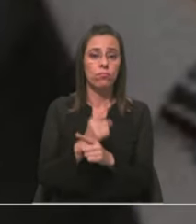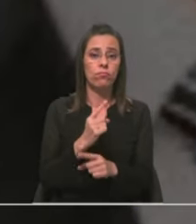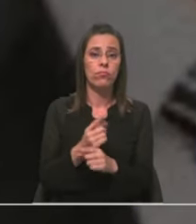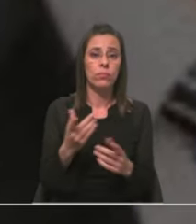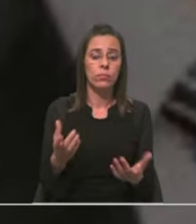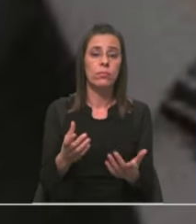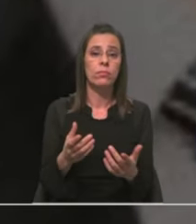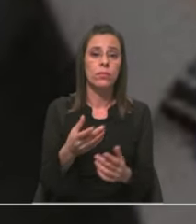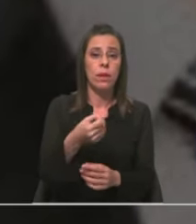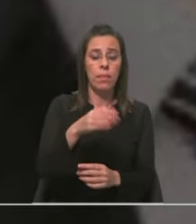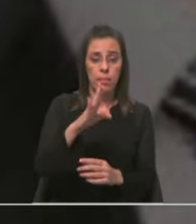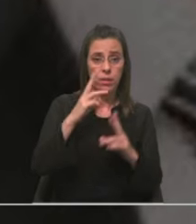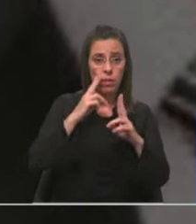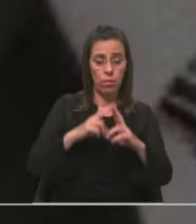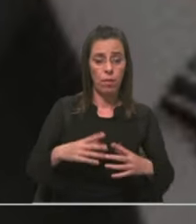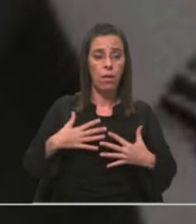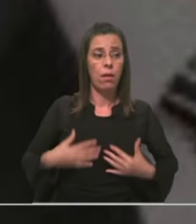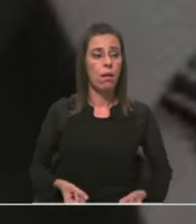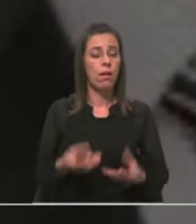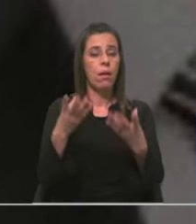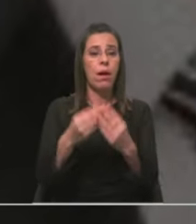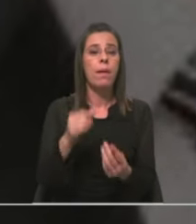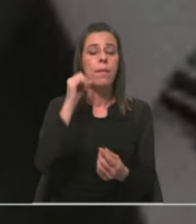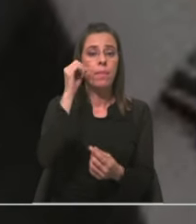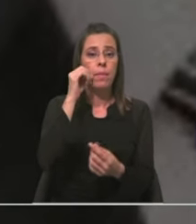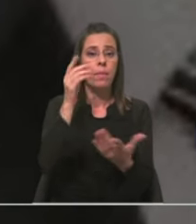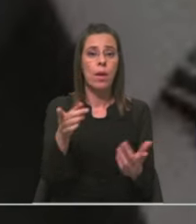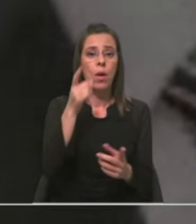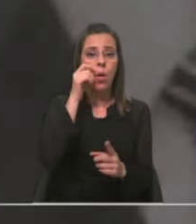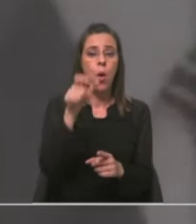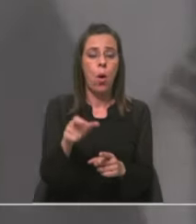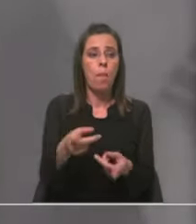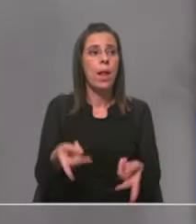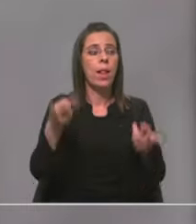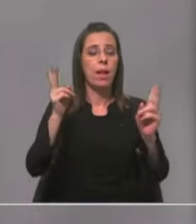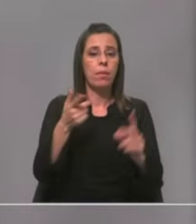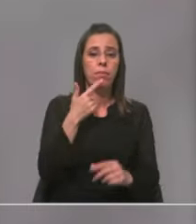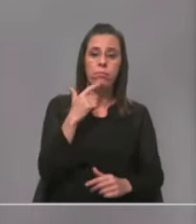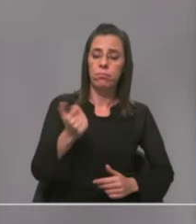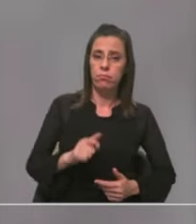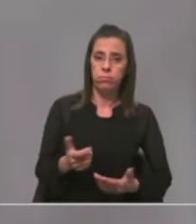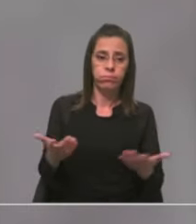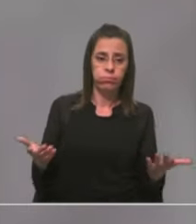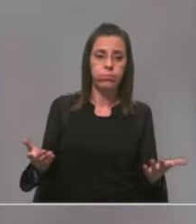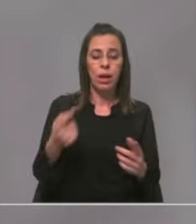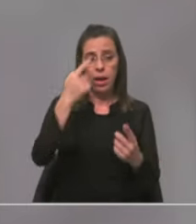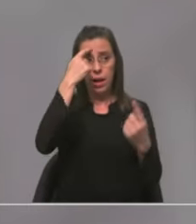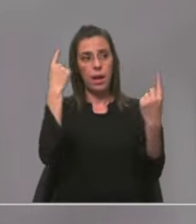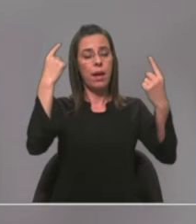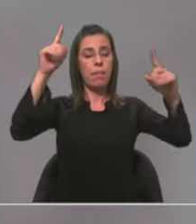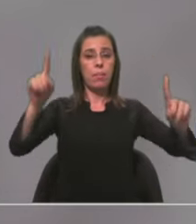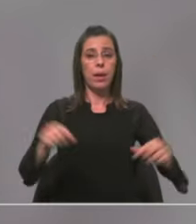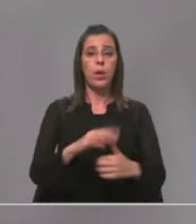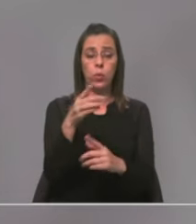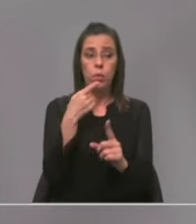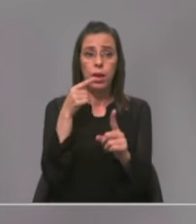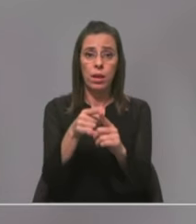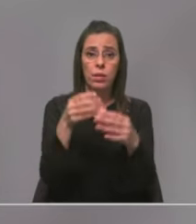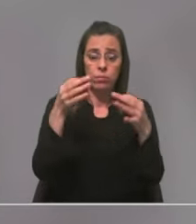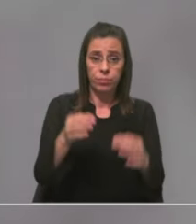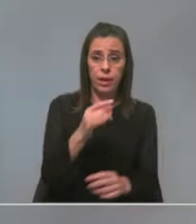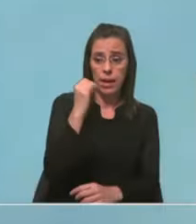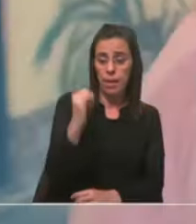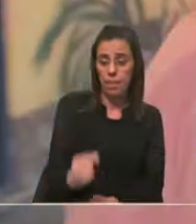judiciária o corpo ainda não apareceu esse homem não podia vir para a liberdade nem Pens sabe tudo aponta que foi ele mesmo que